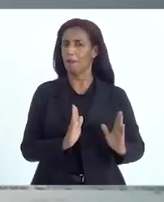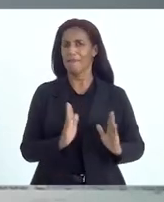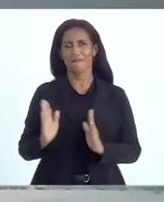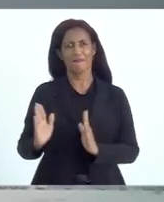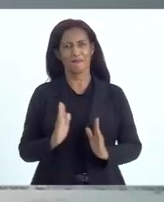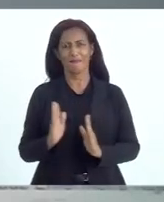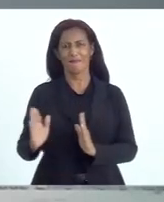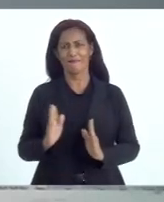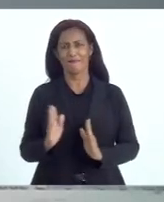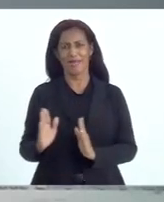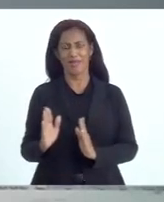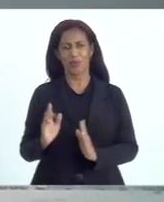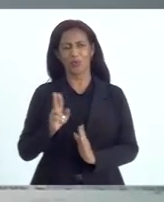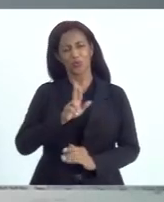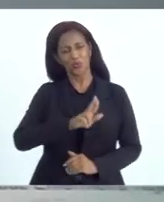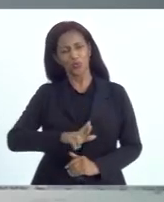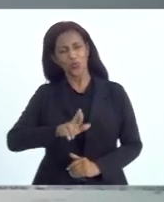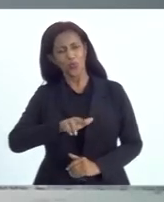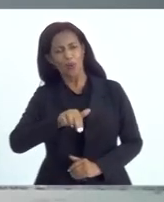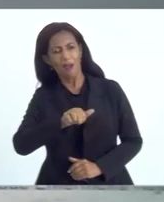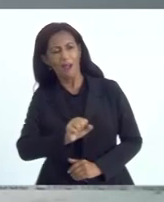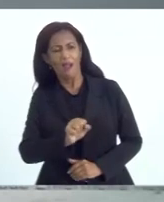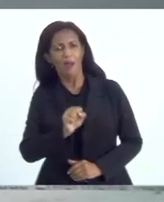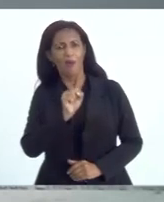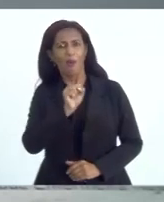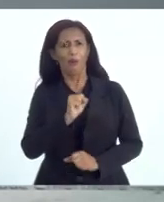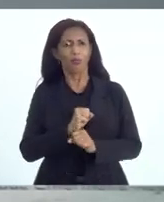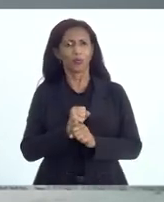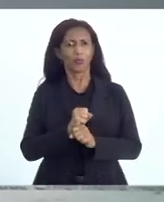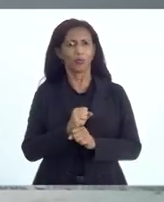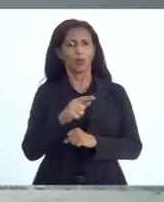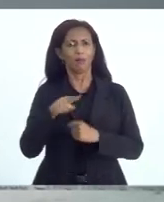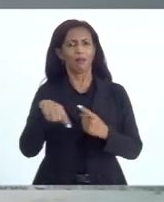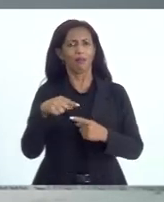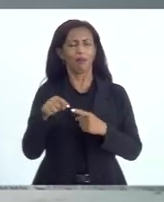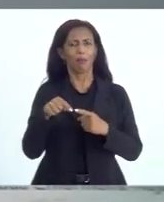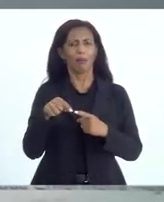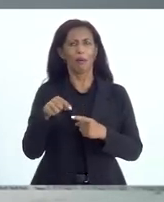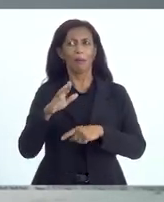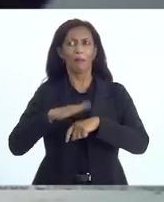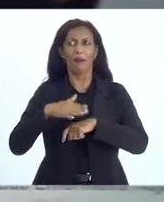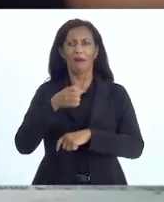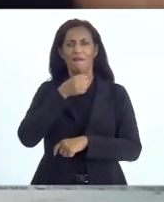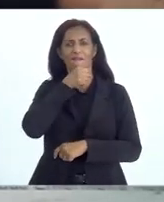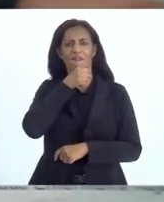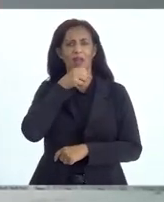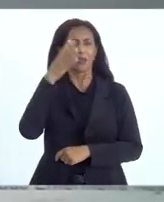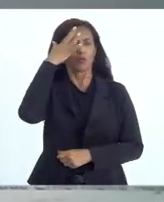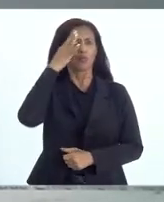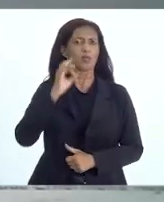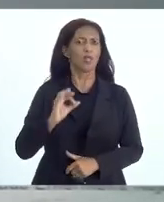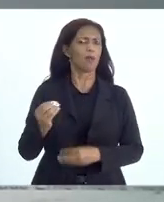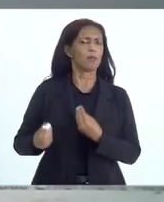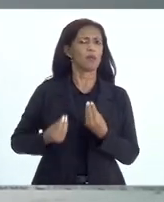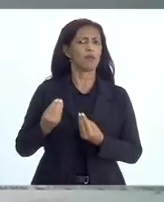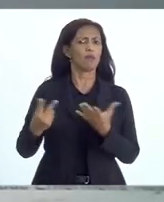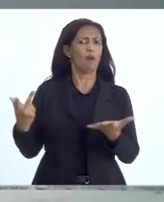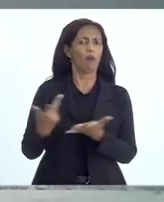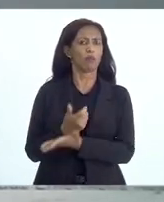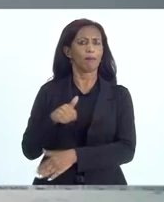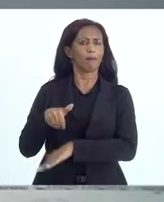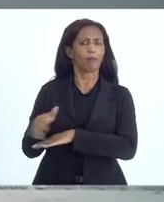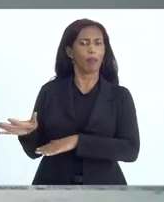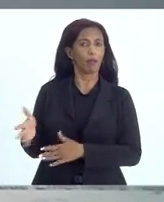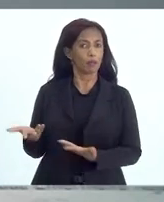período Médici utilizar dessa mão de obra que depois quando tiver mais velha a gente não sabe nem o que vai